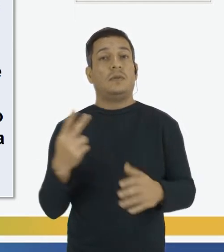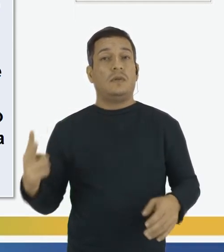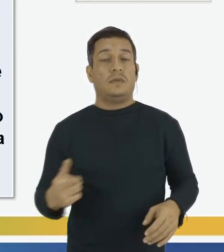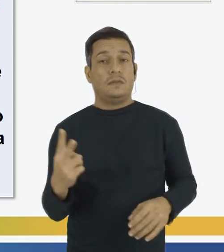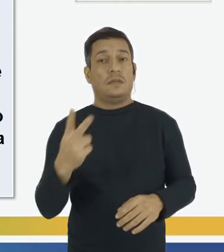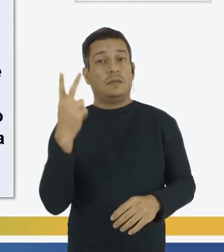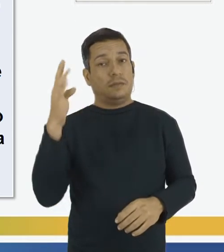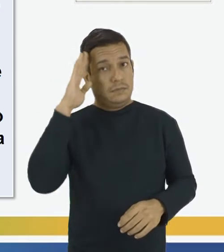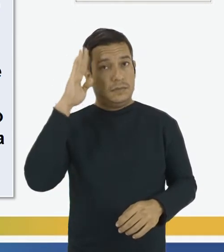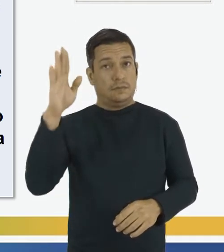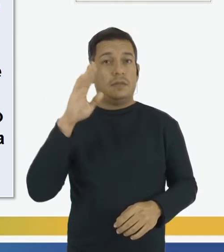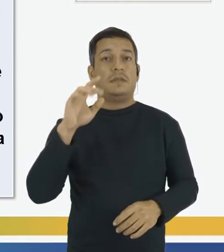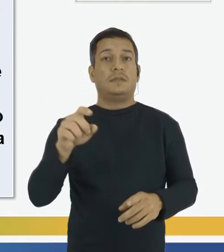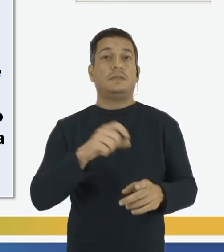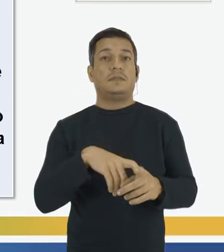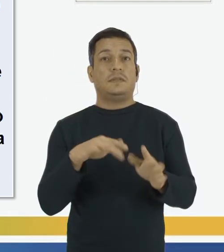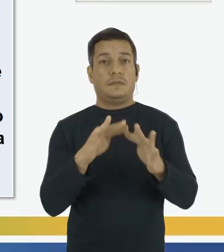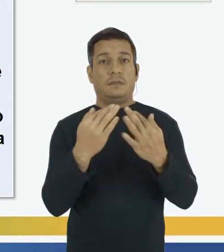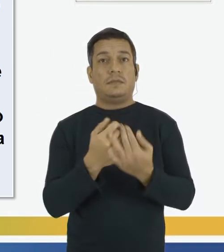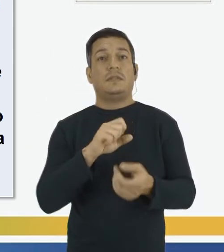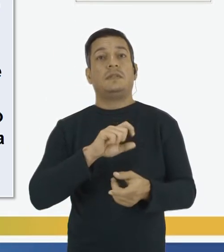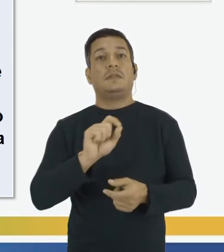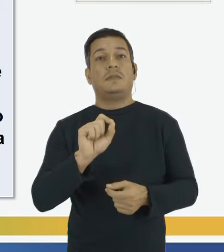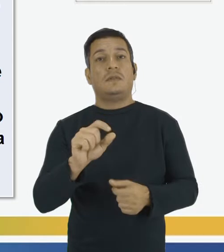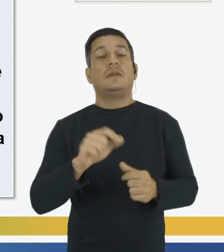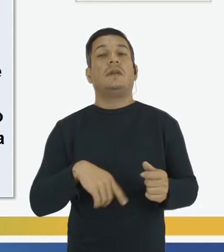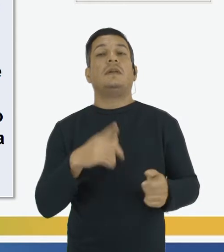em valores socialmente